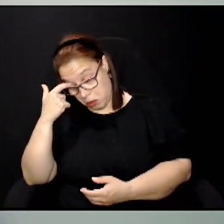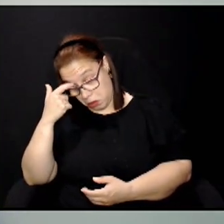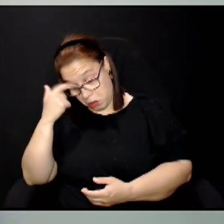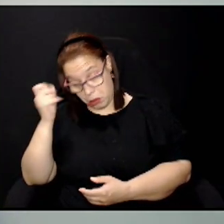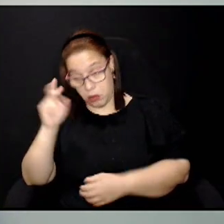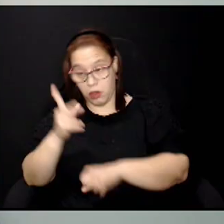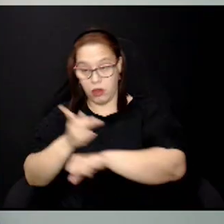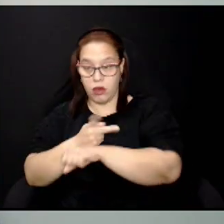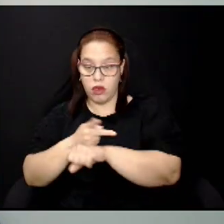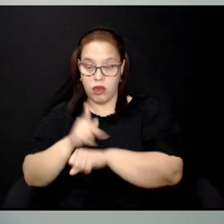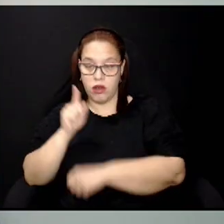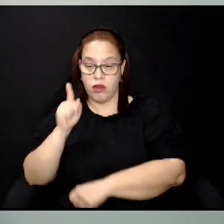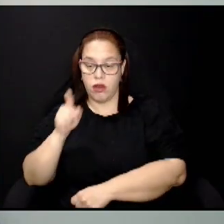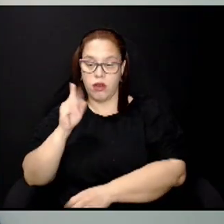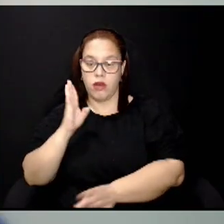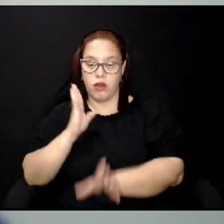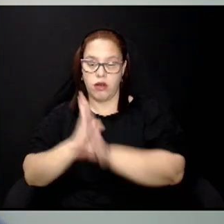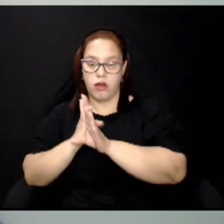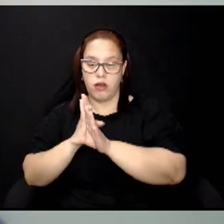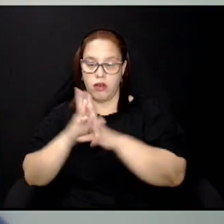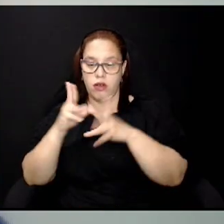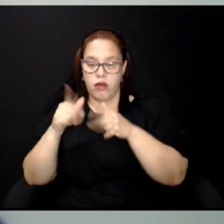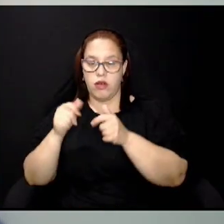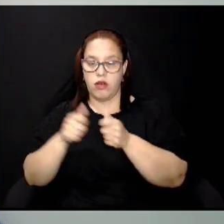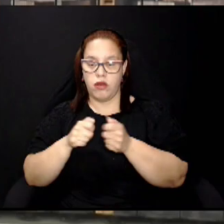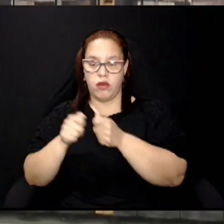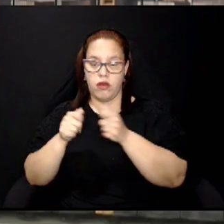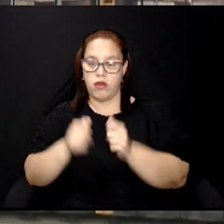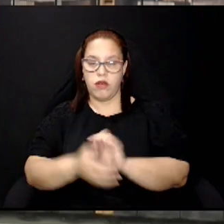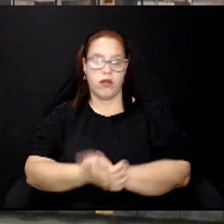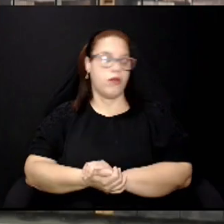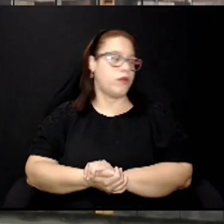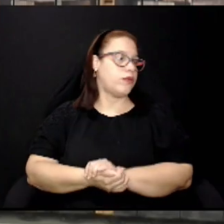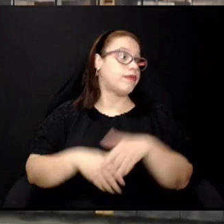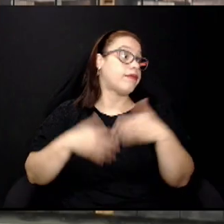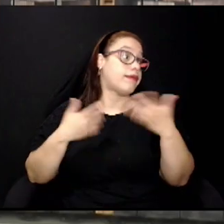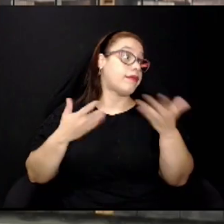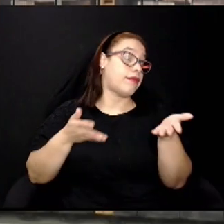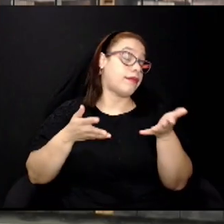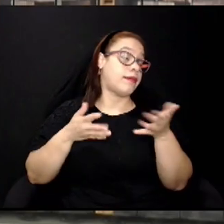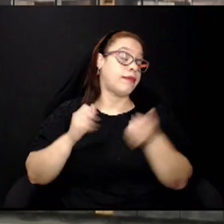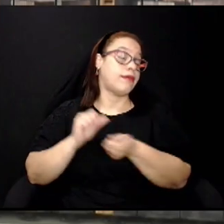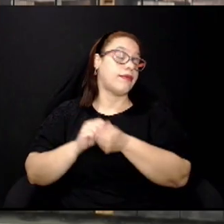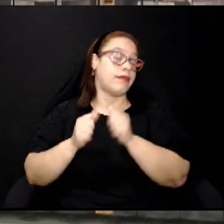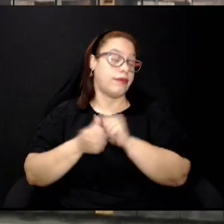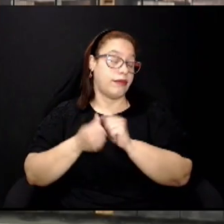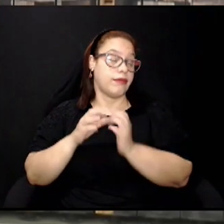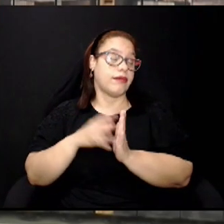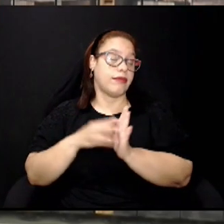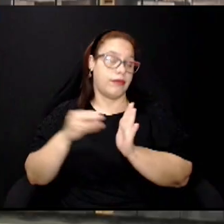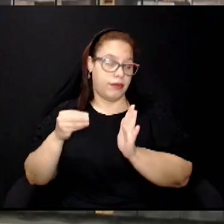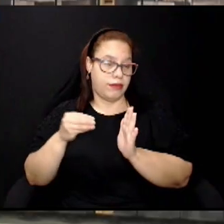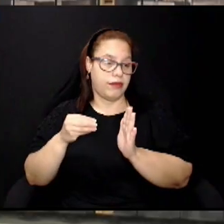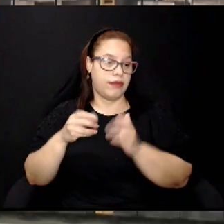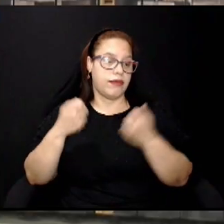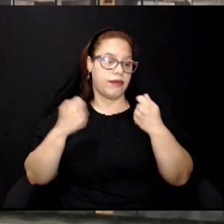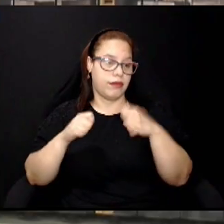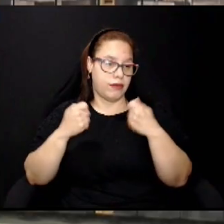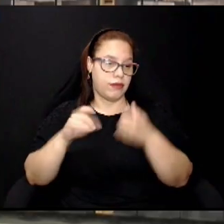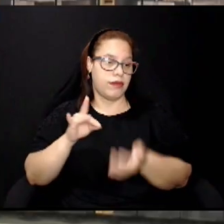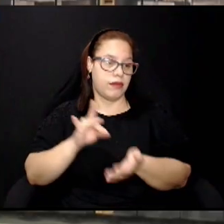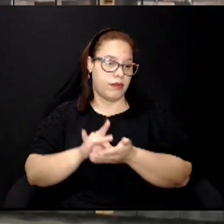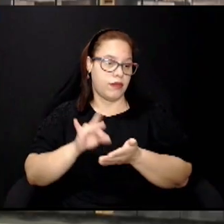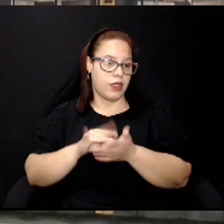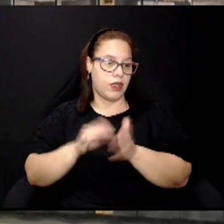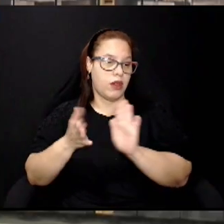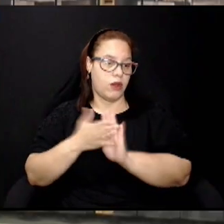que você vai encontrar todos os jogos. Ou seja, dá para modelar o jogo, então, de acordo com a característica e com a proposta também,